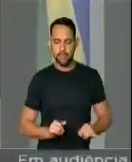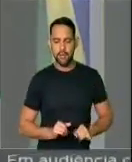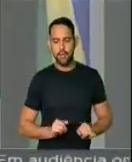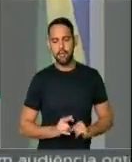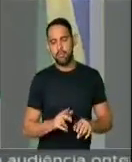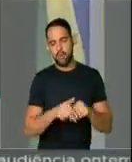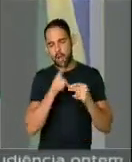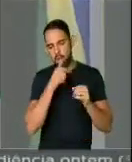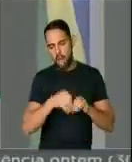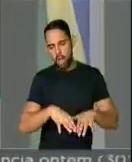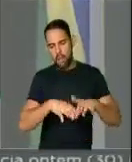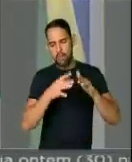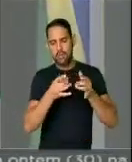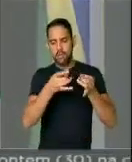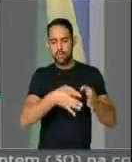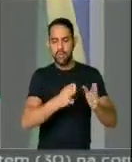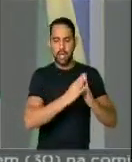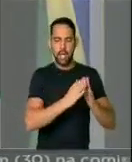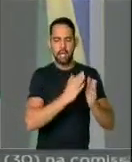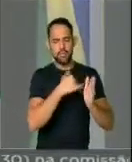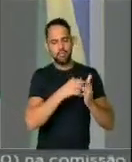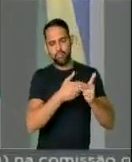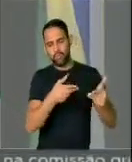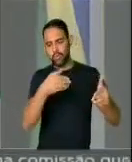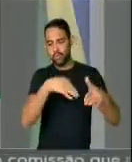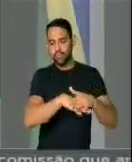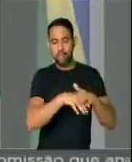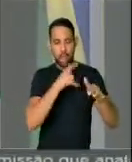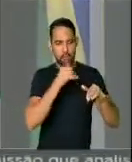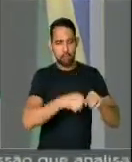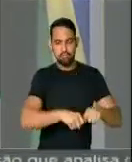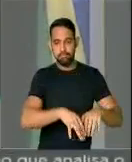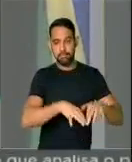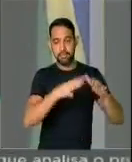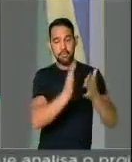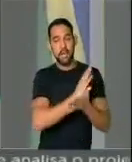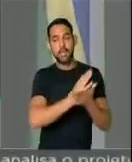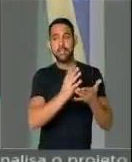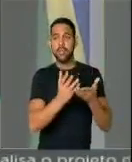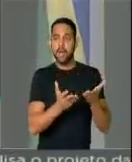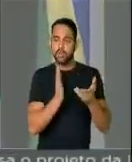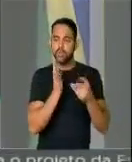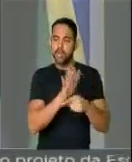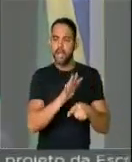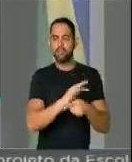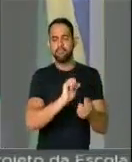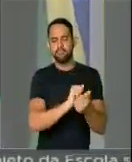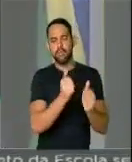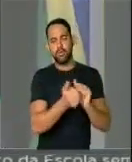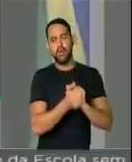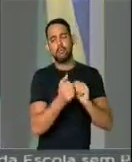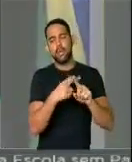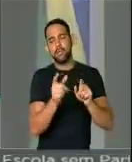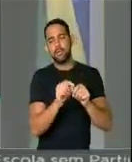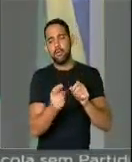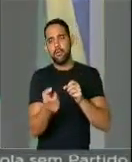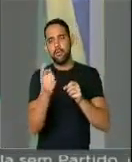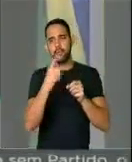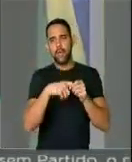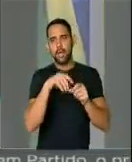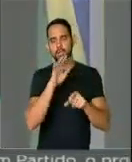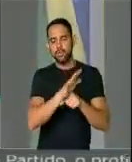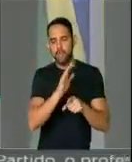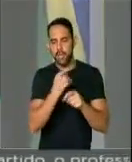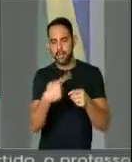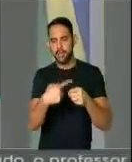poder não só neste momento dar a acolhida necessária, mais adequada possível, mas também reconstruir parte